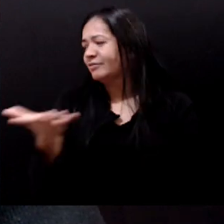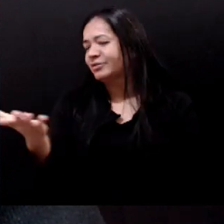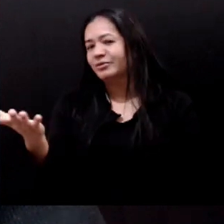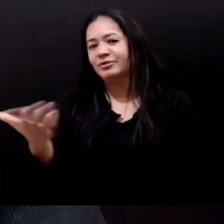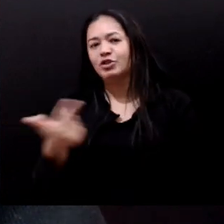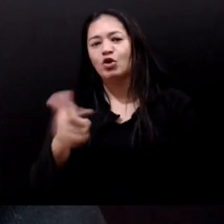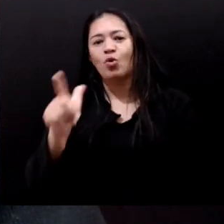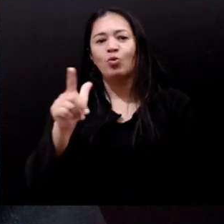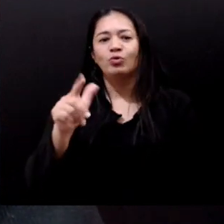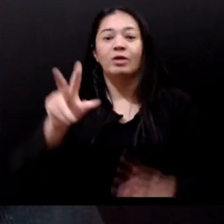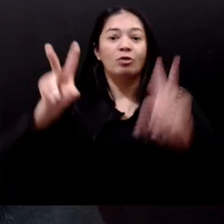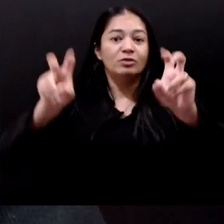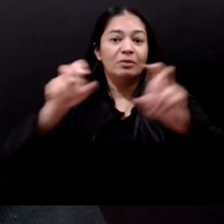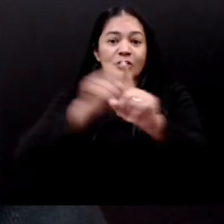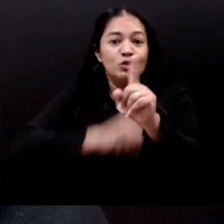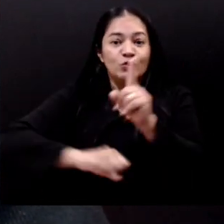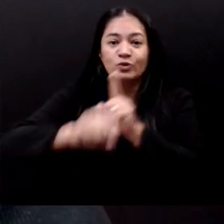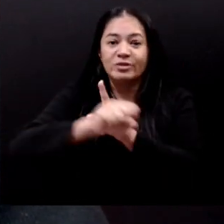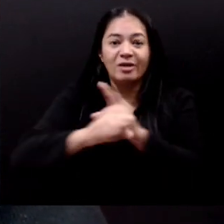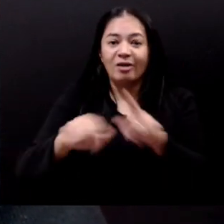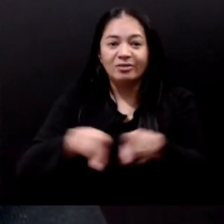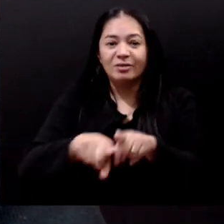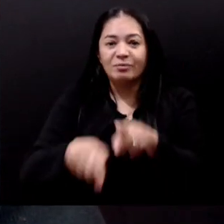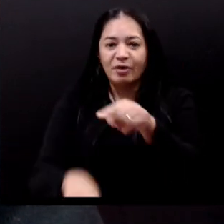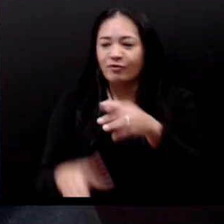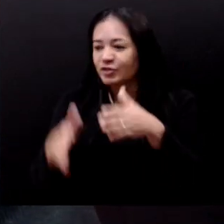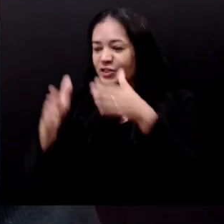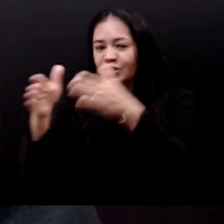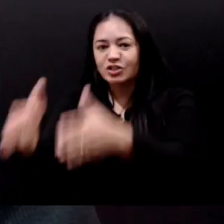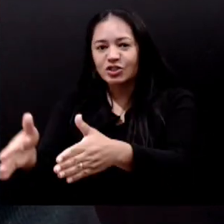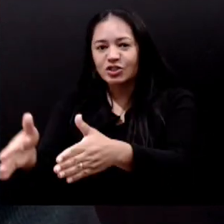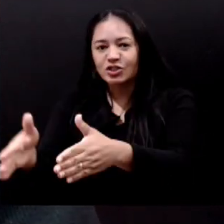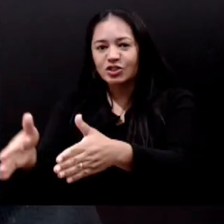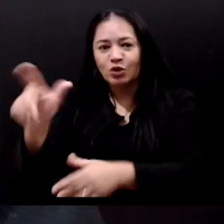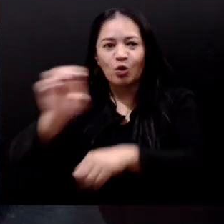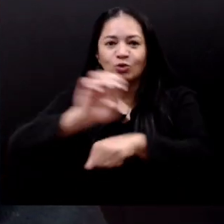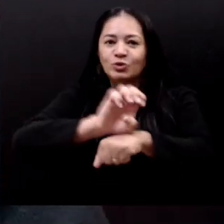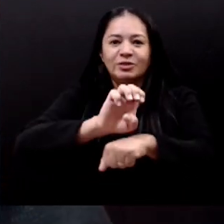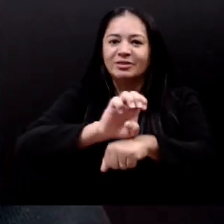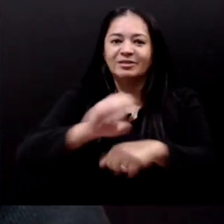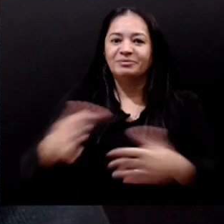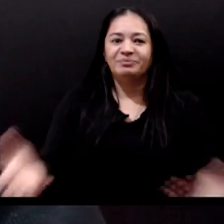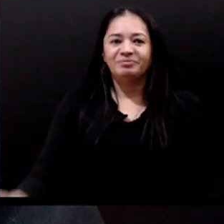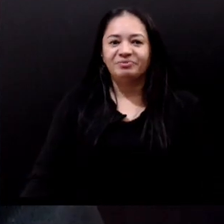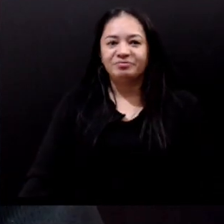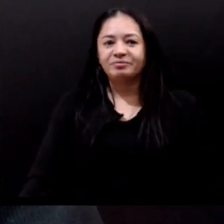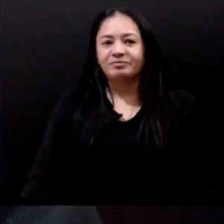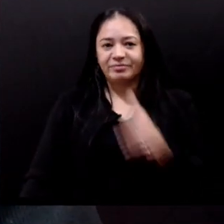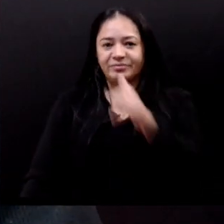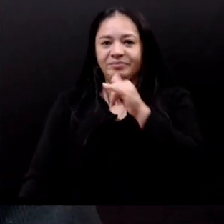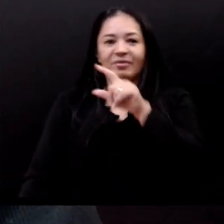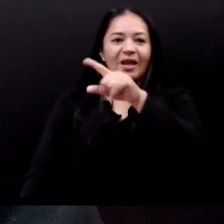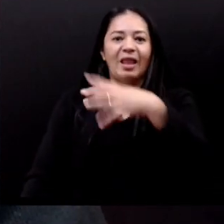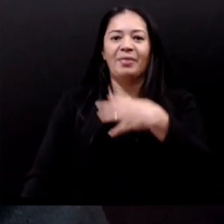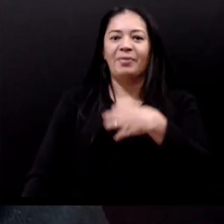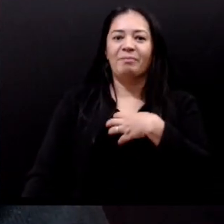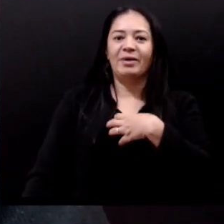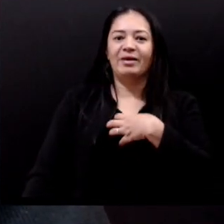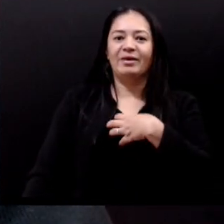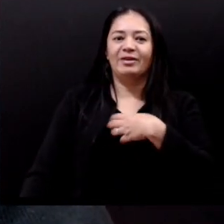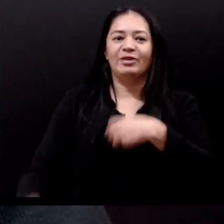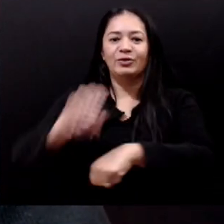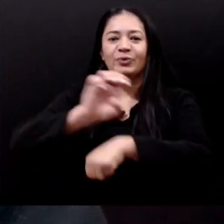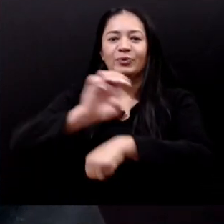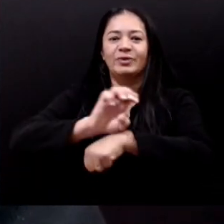também. Uhum. É Quando isso você mesmo. chega mesmo em outros estados mesmo, né, por exemplo, lá na Bahia, quando você chega lá, né, e alguém faz aquela